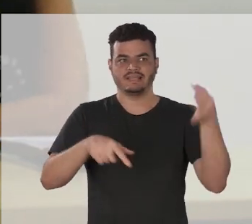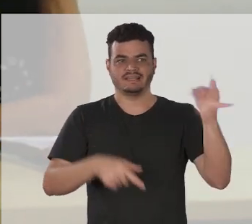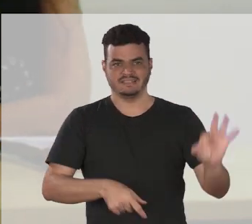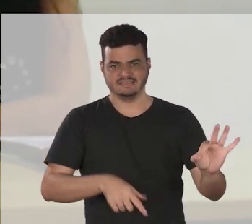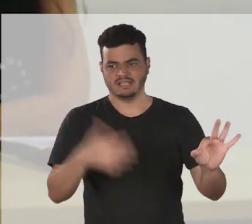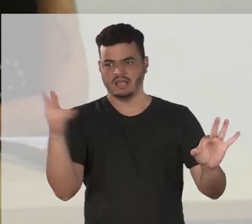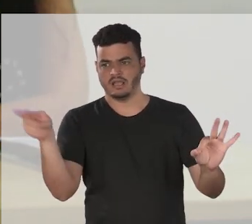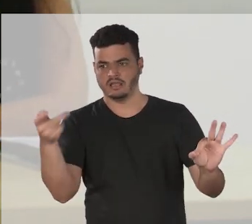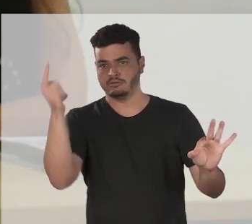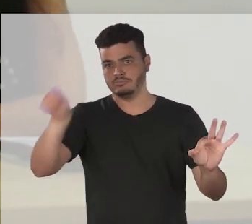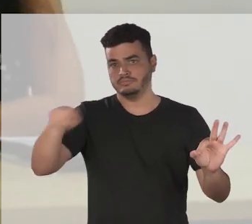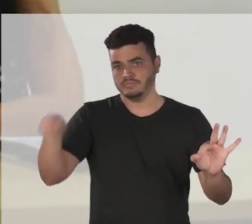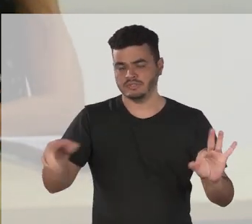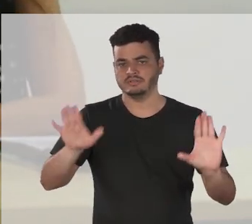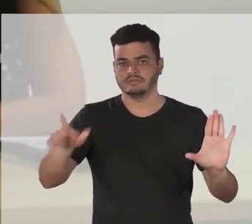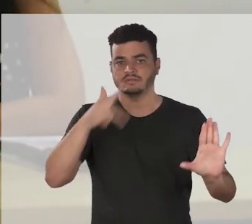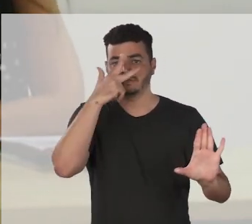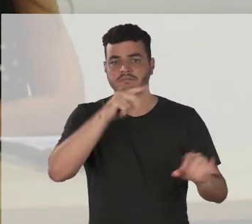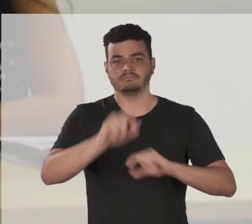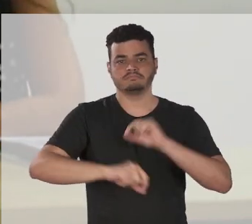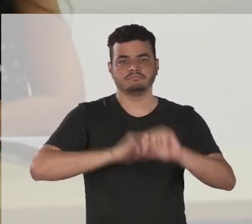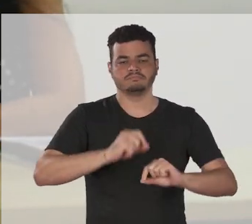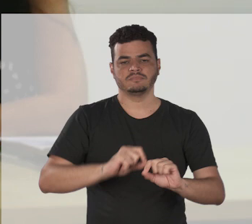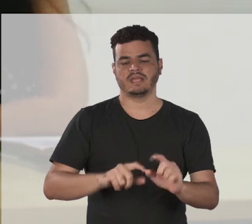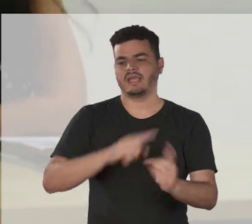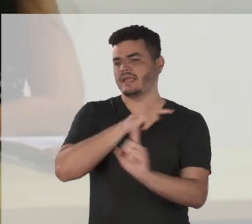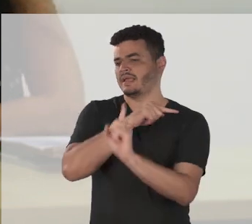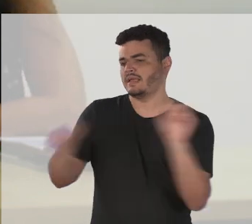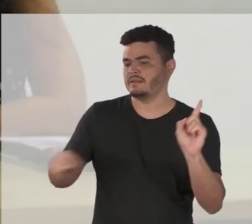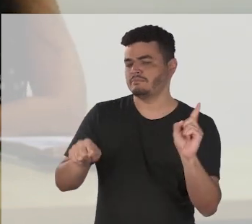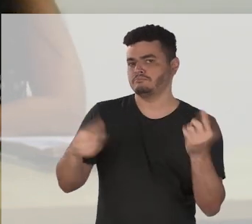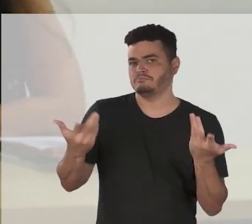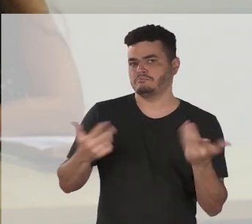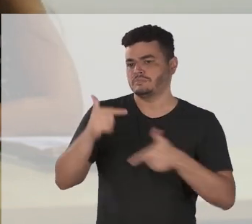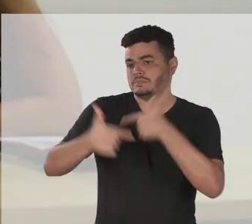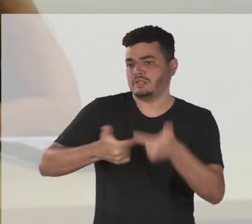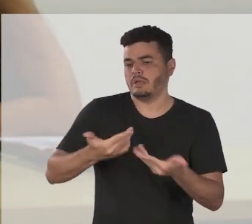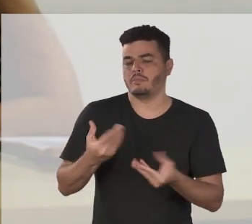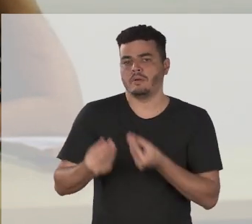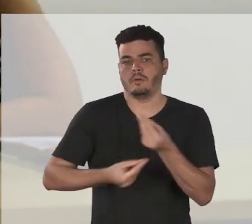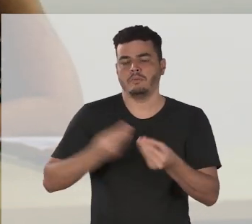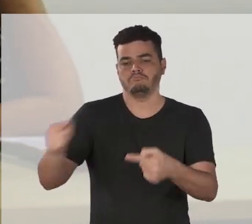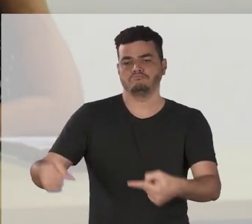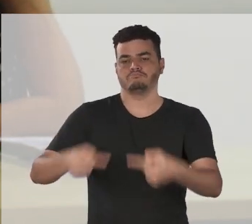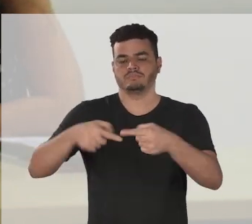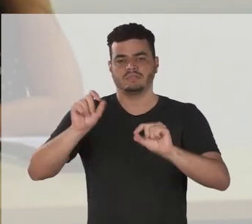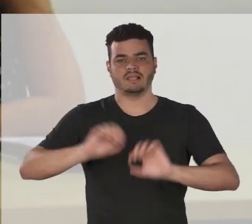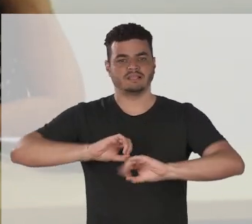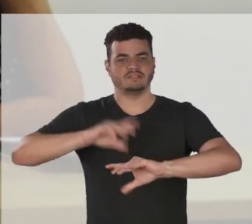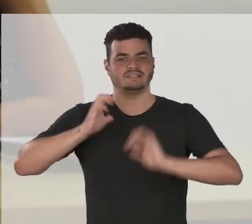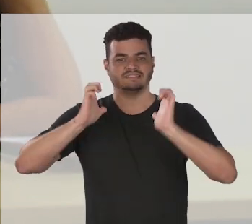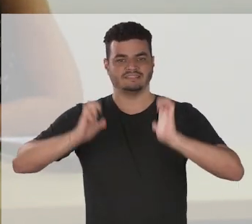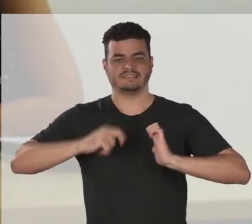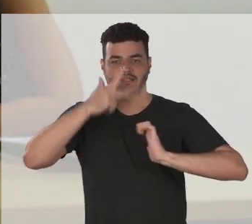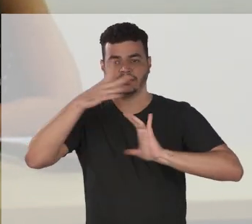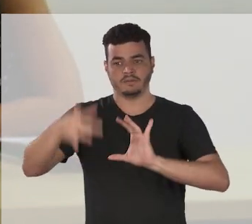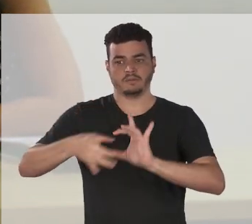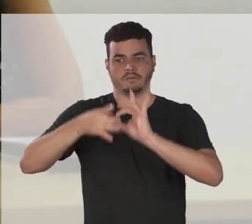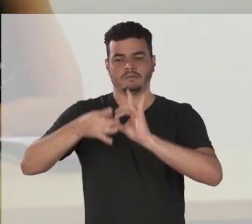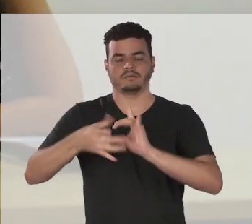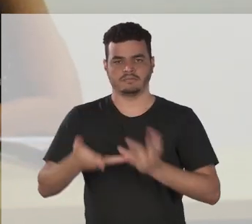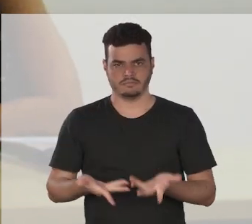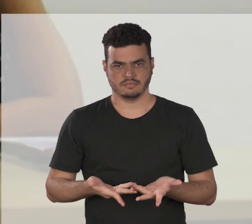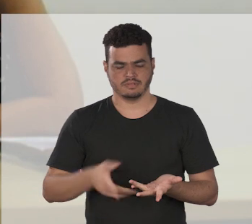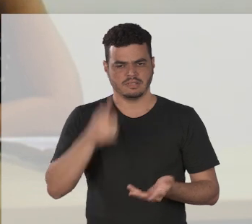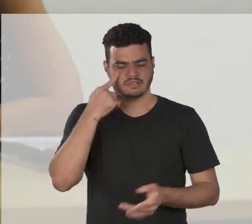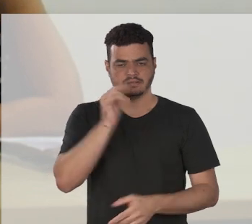do politicamente correto. E aqui opera a censura que falamos, né? Que estava relacionado com a educação ética. Essa censura